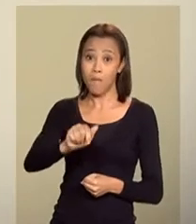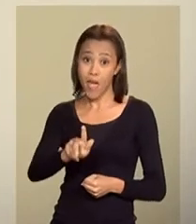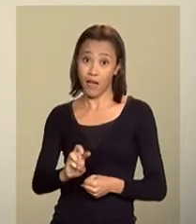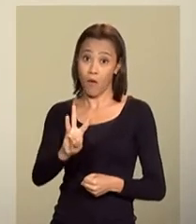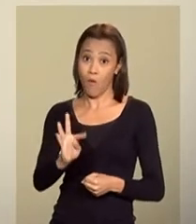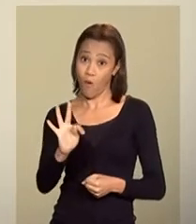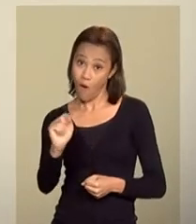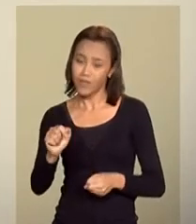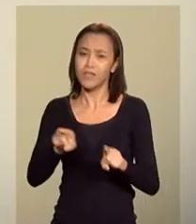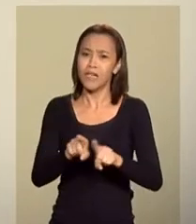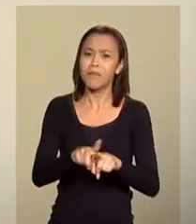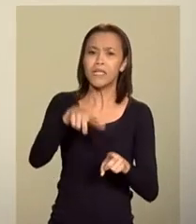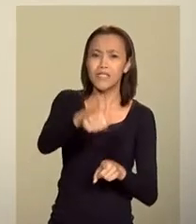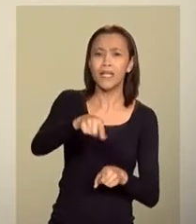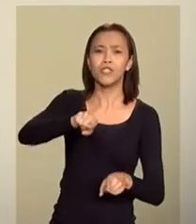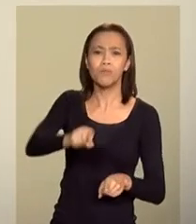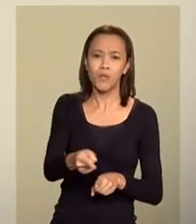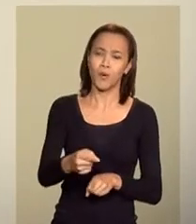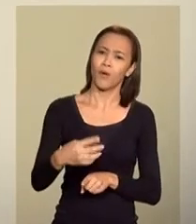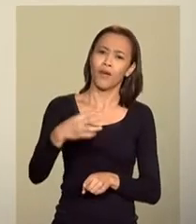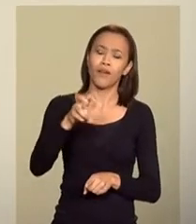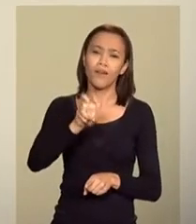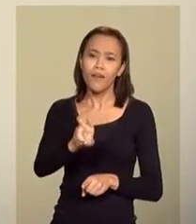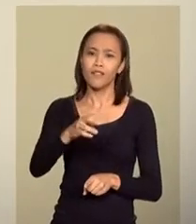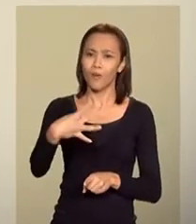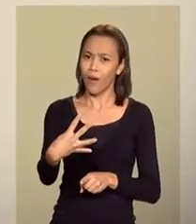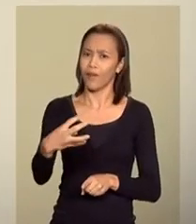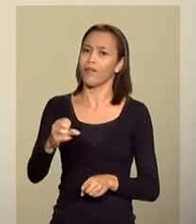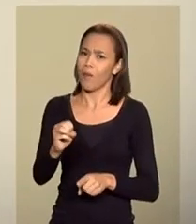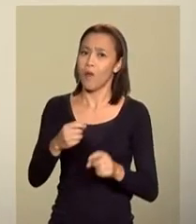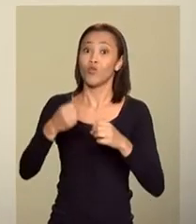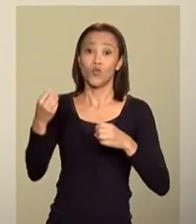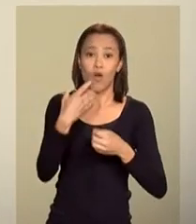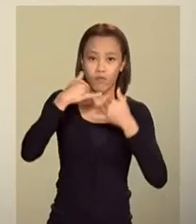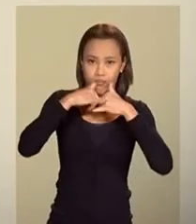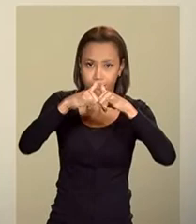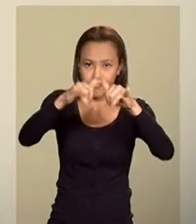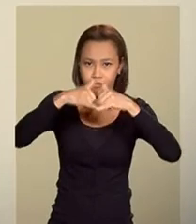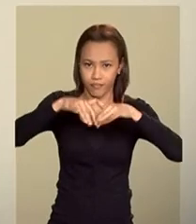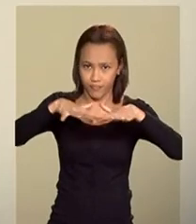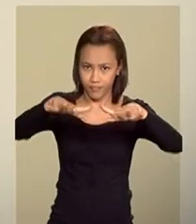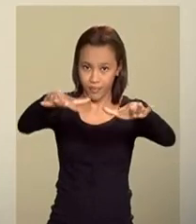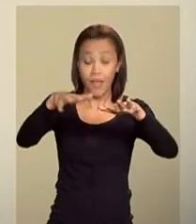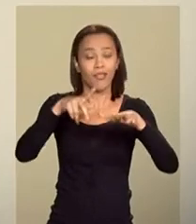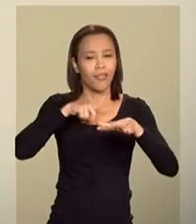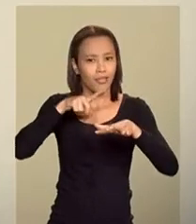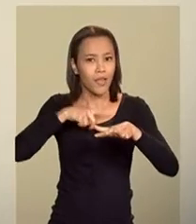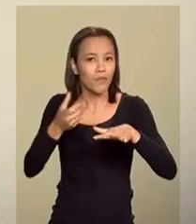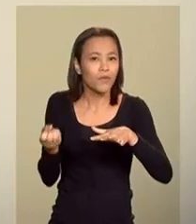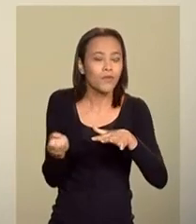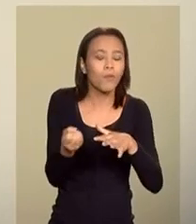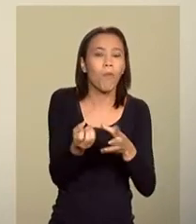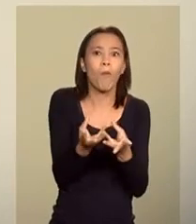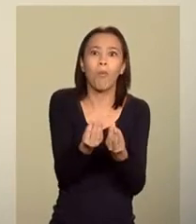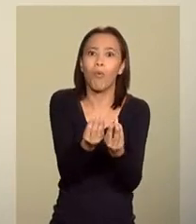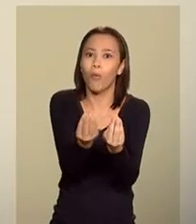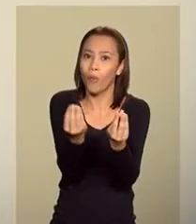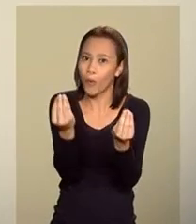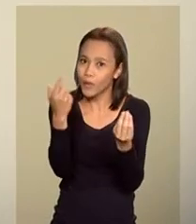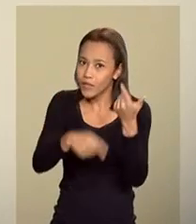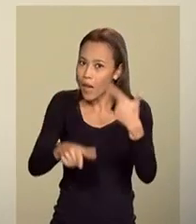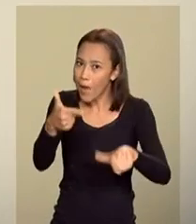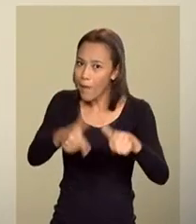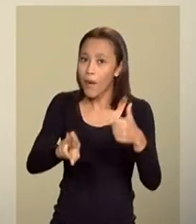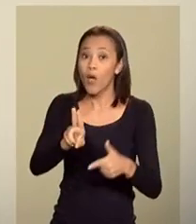e 7540 quilômetros nós temos uma grande quantidade de